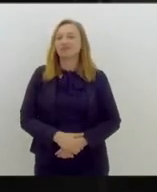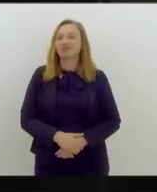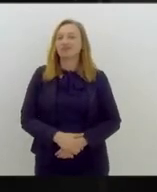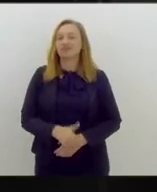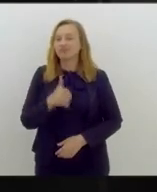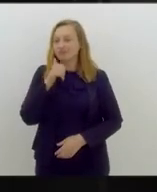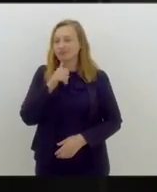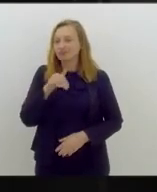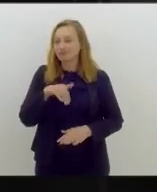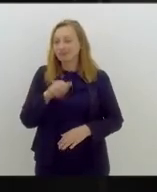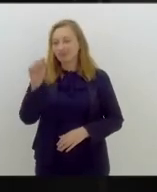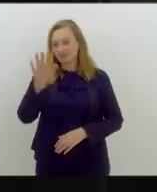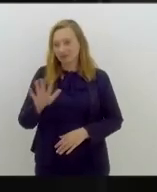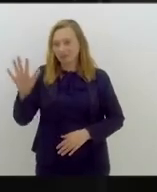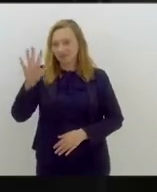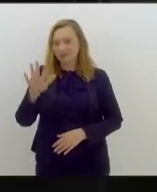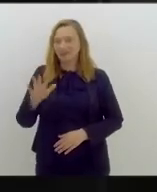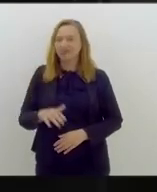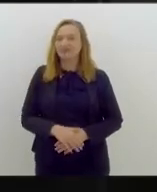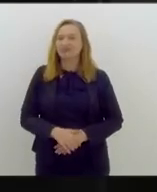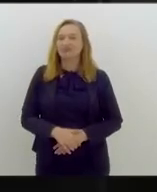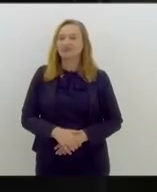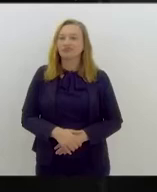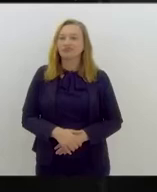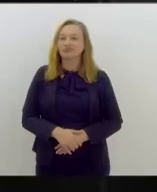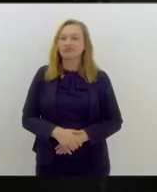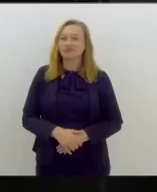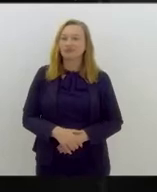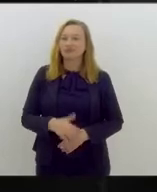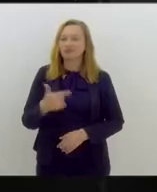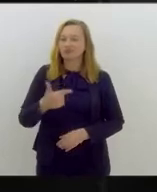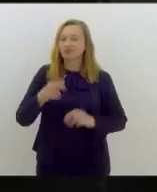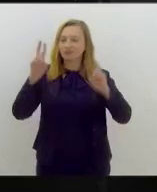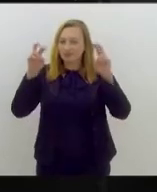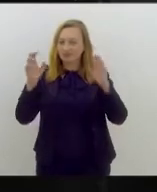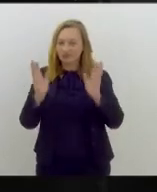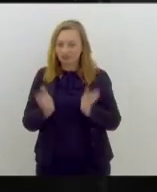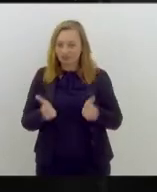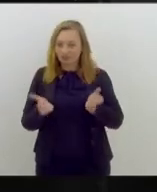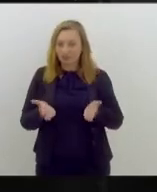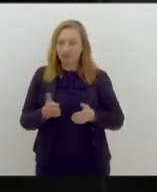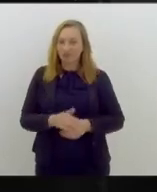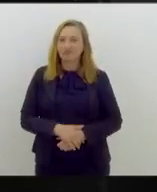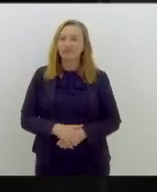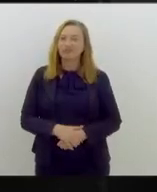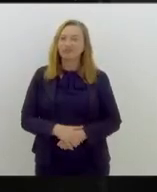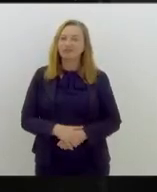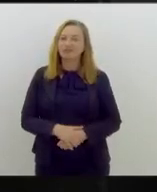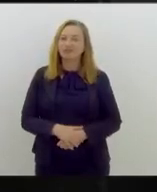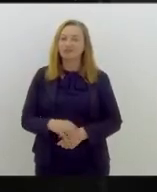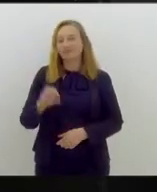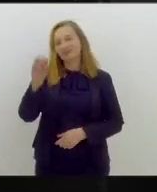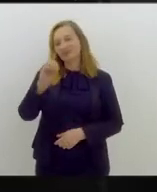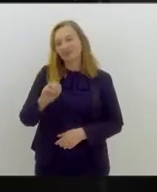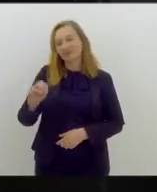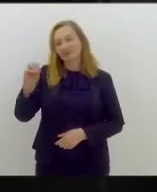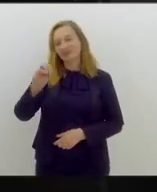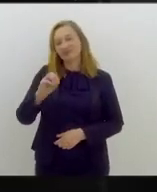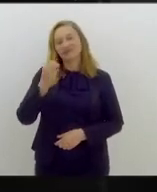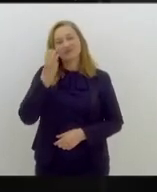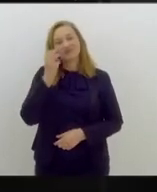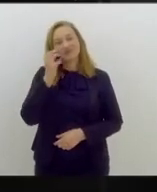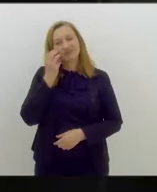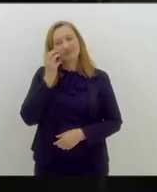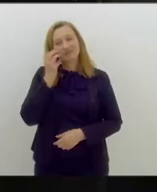as mulheres como um todo e aí eu vou entrar no meu segundo tema de hoje que é sobre outubro rosa que tem a ver